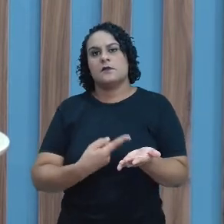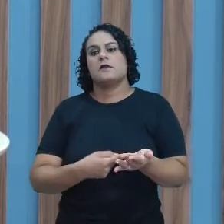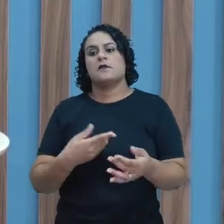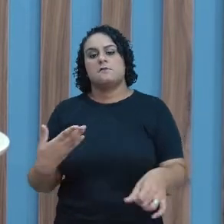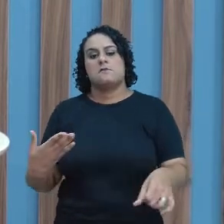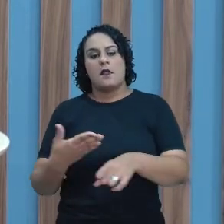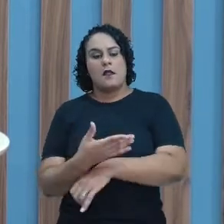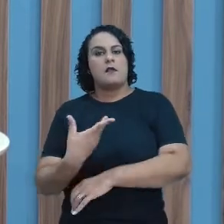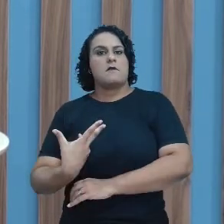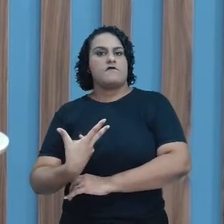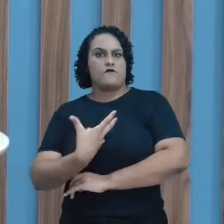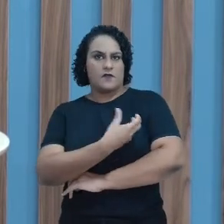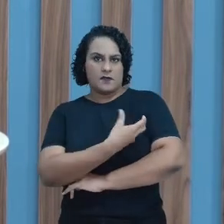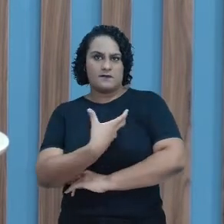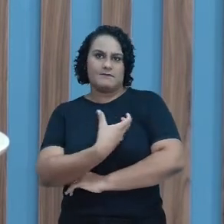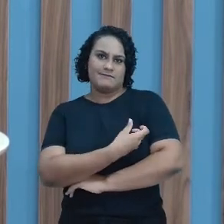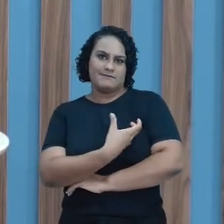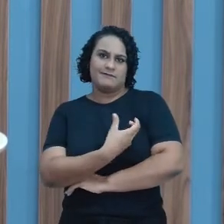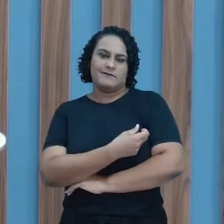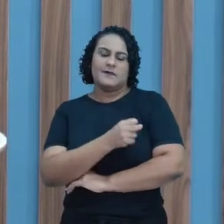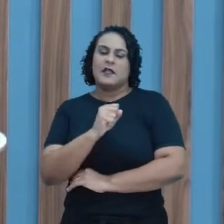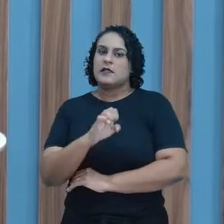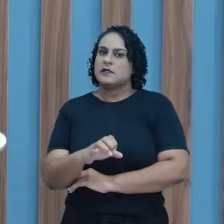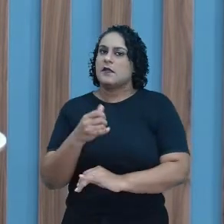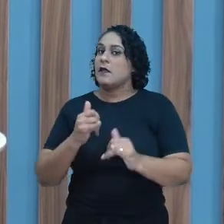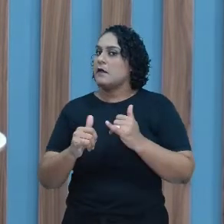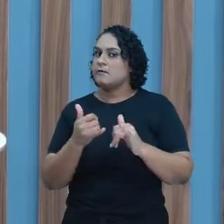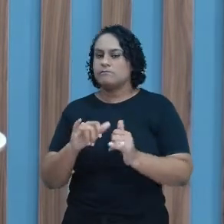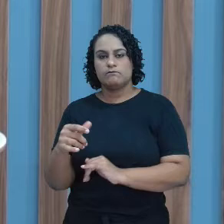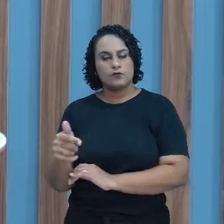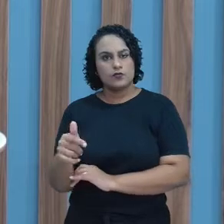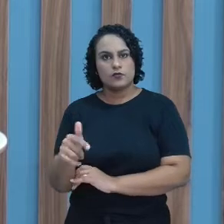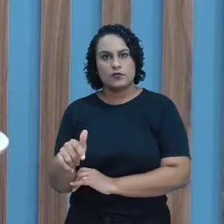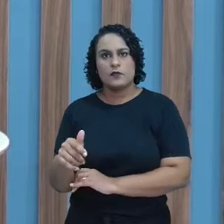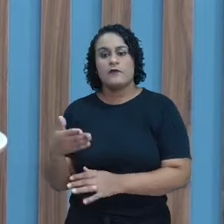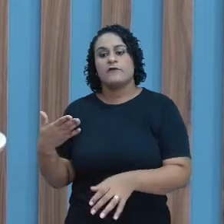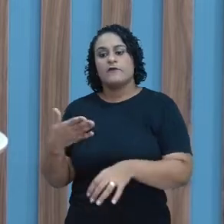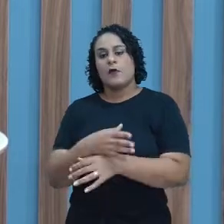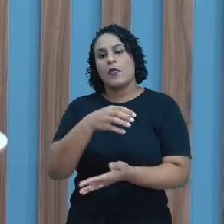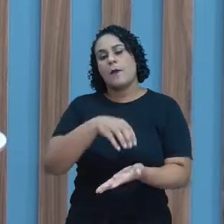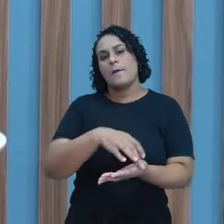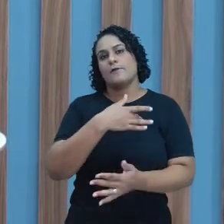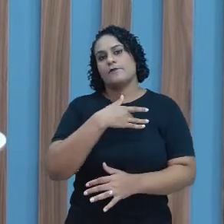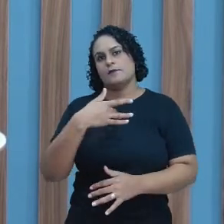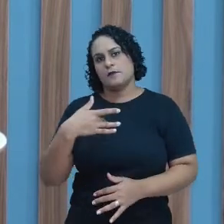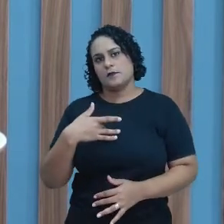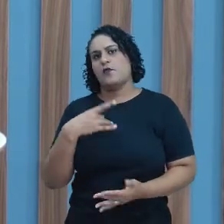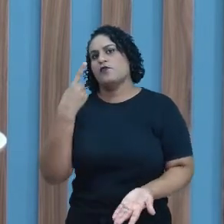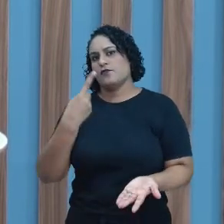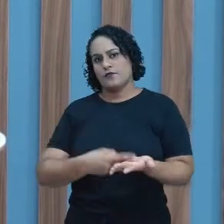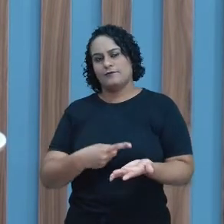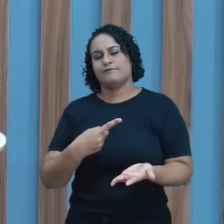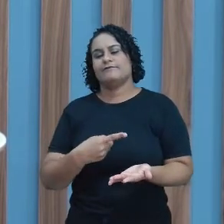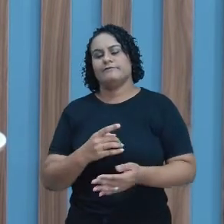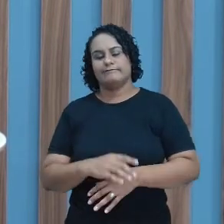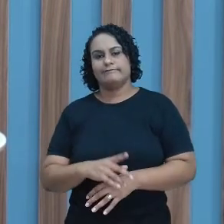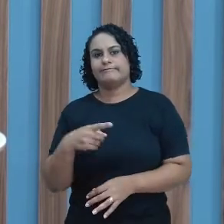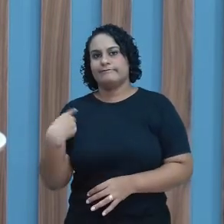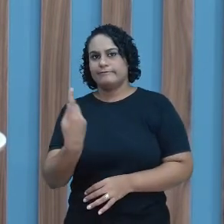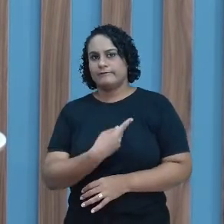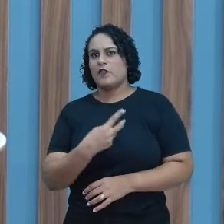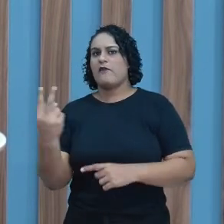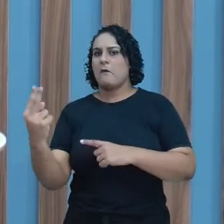quem não tem, quem está aí sem condições de agendar pelo celular, vai no posto de saúde e agenda. E aí a gente vai estar bem